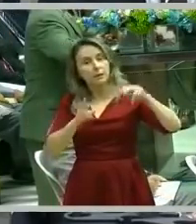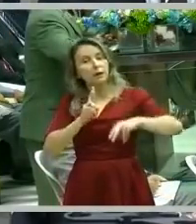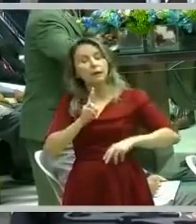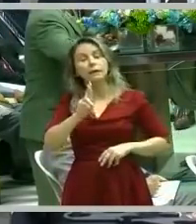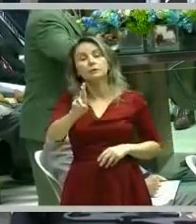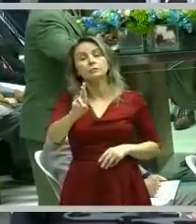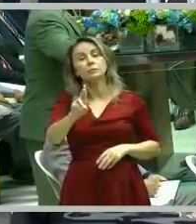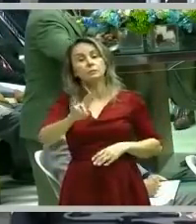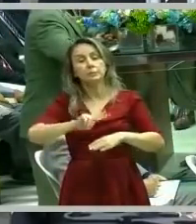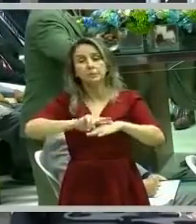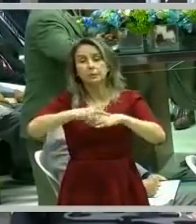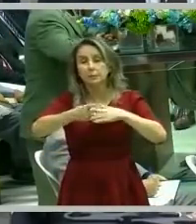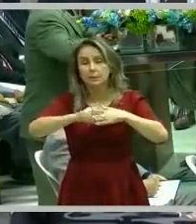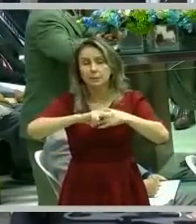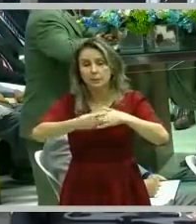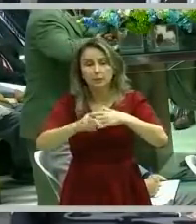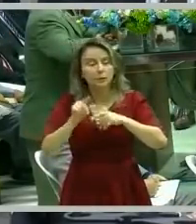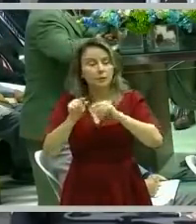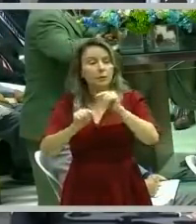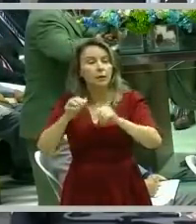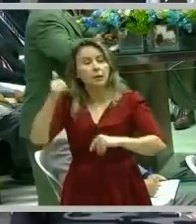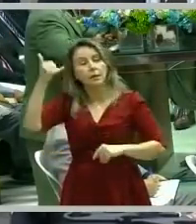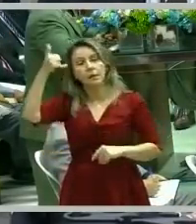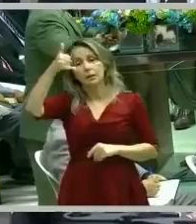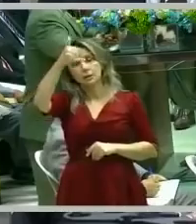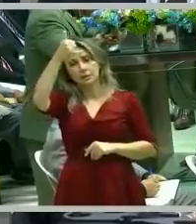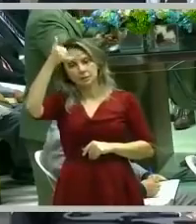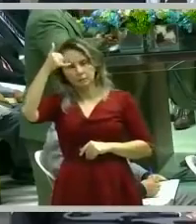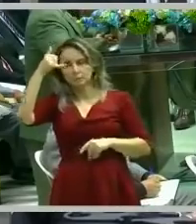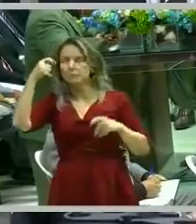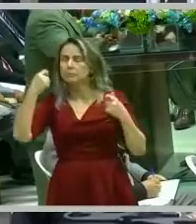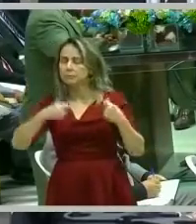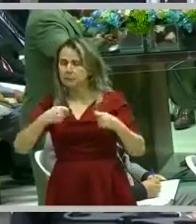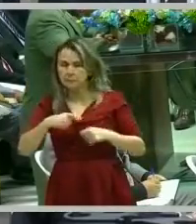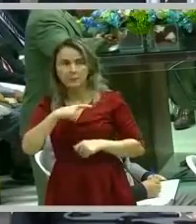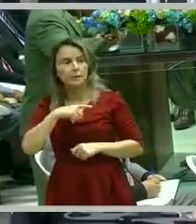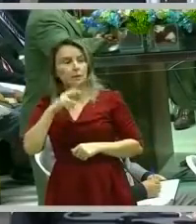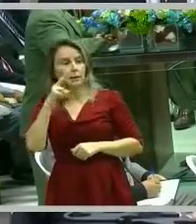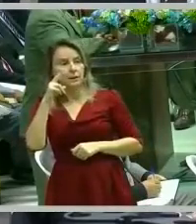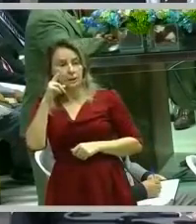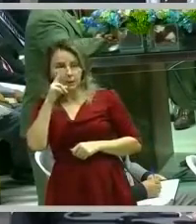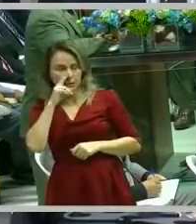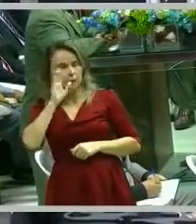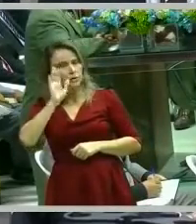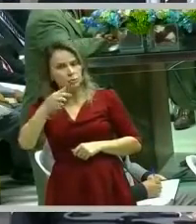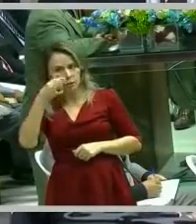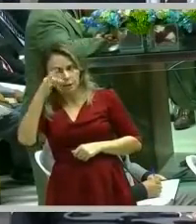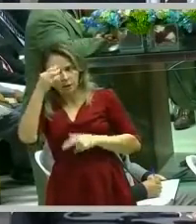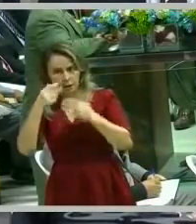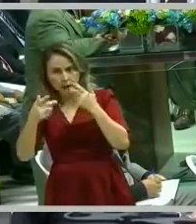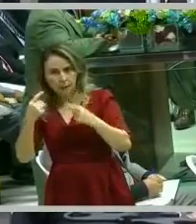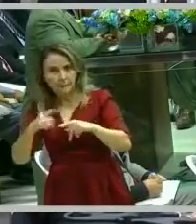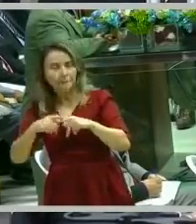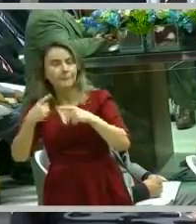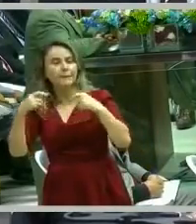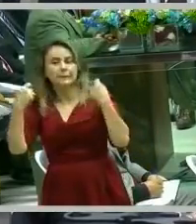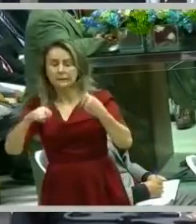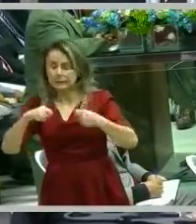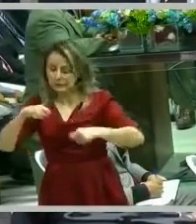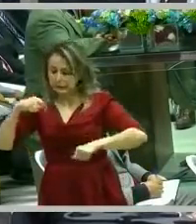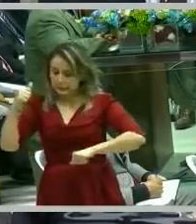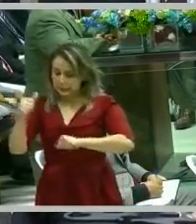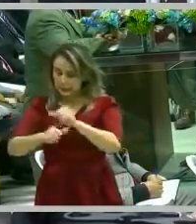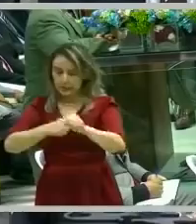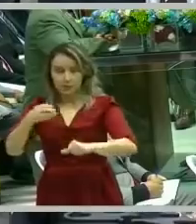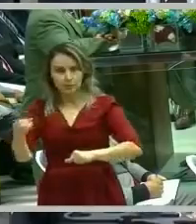efeitos desta unção. A gente precisa dessa unção. Tem crente batizado com o Espírito Santo, mas precisa de renovo. Ele foi batizado